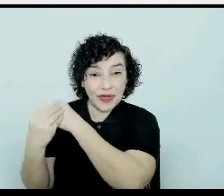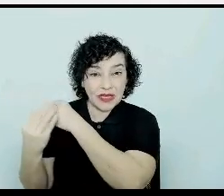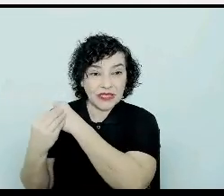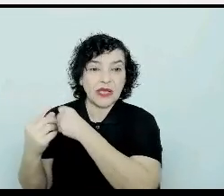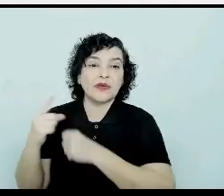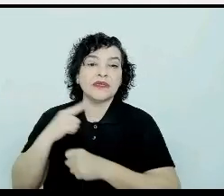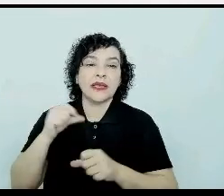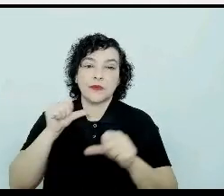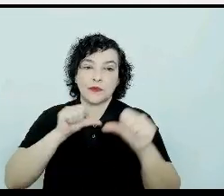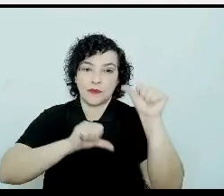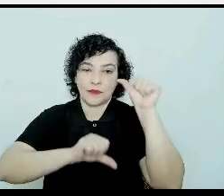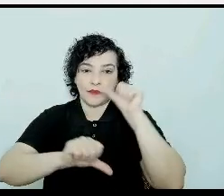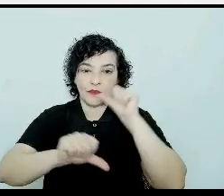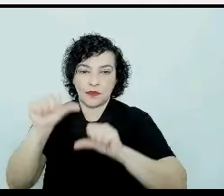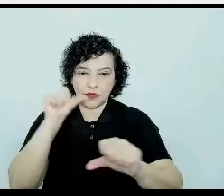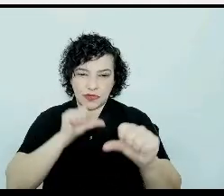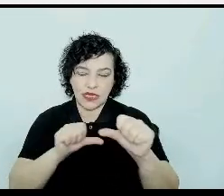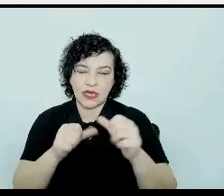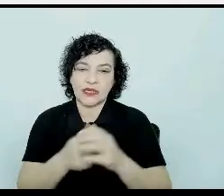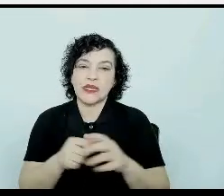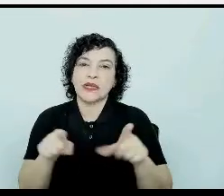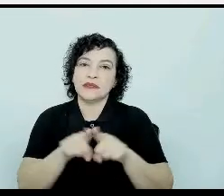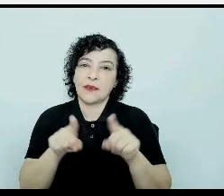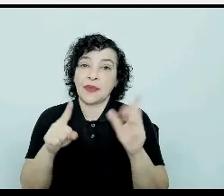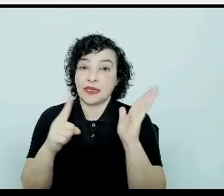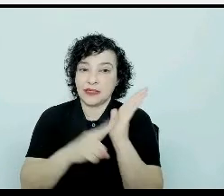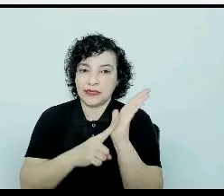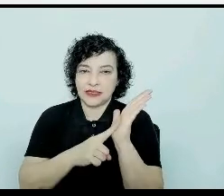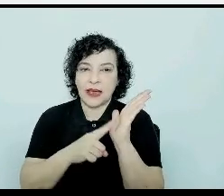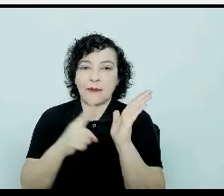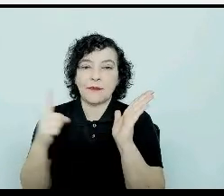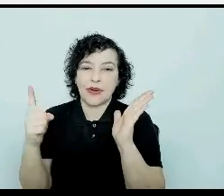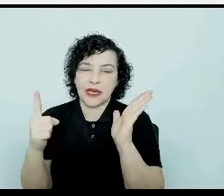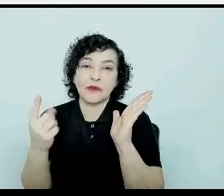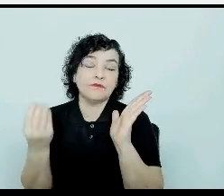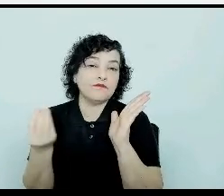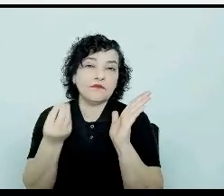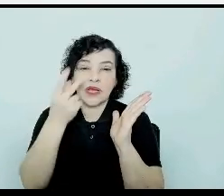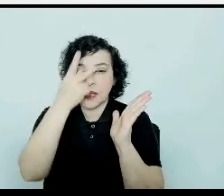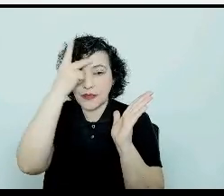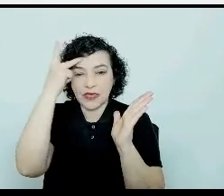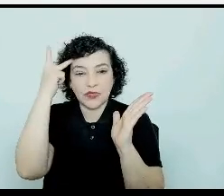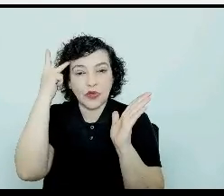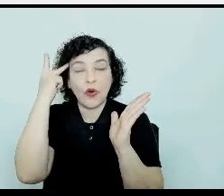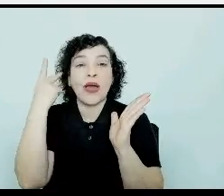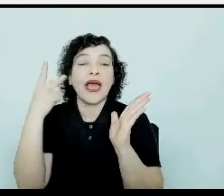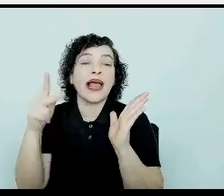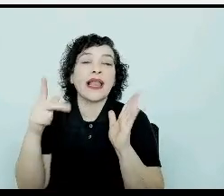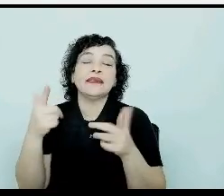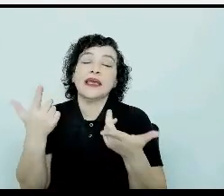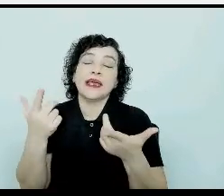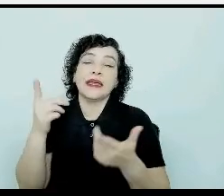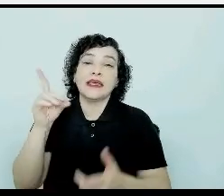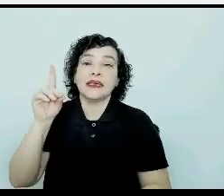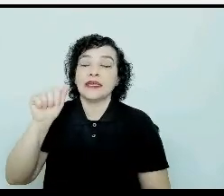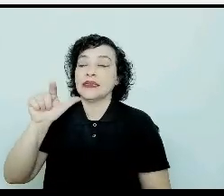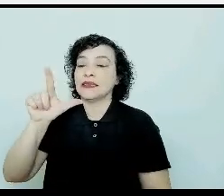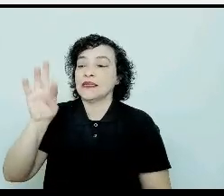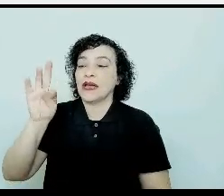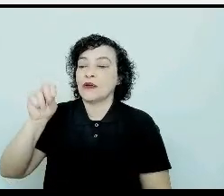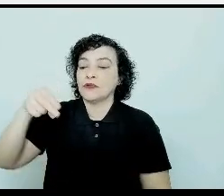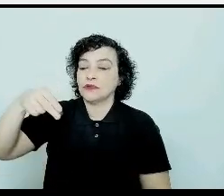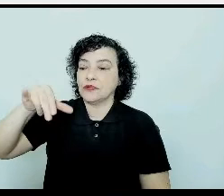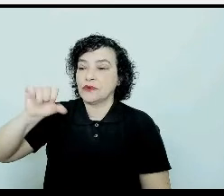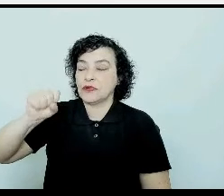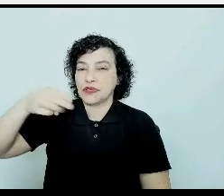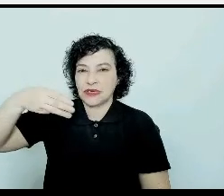hover ali, de tamanho ali do botão quando dá um hover, se a pessoa tem daltonismo, ela vai conseguir perceber que